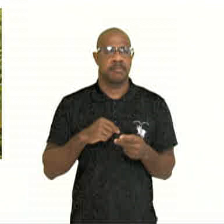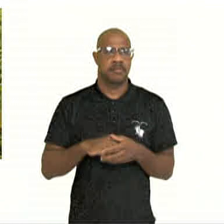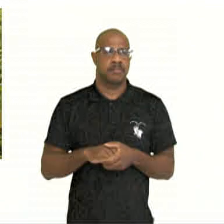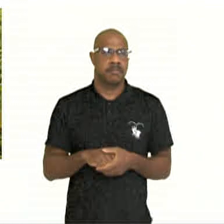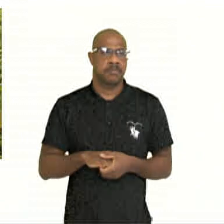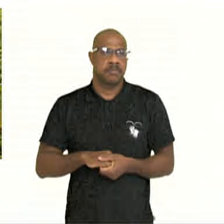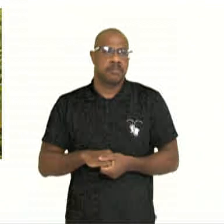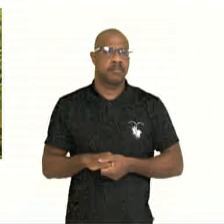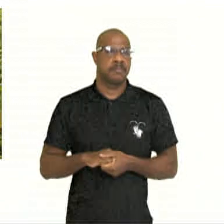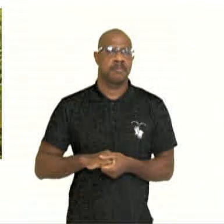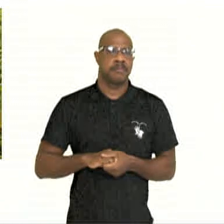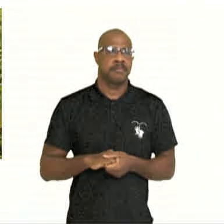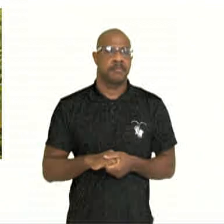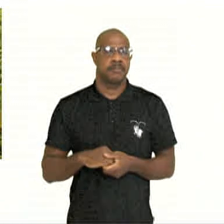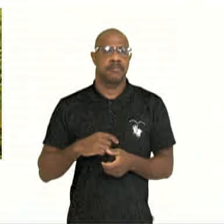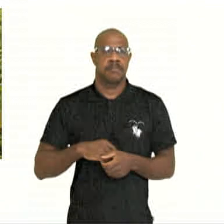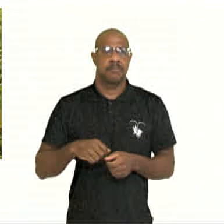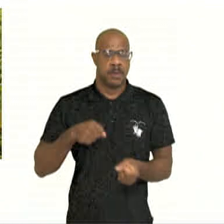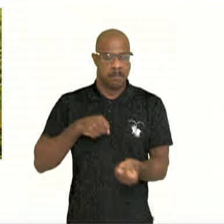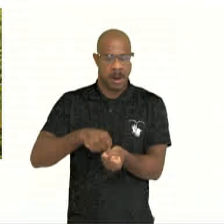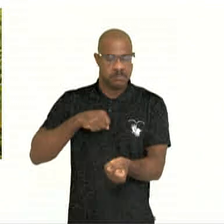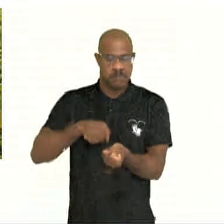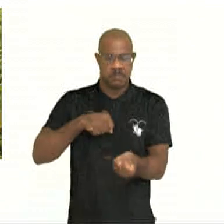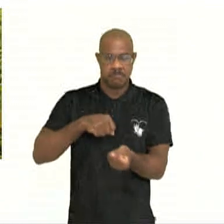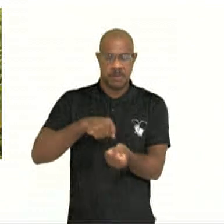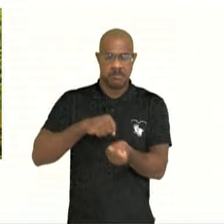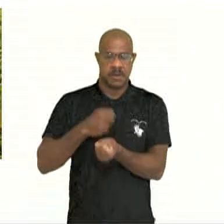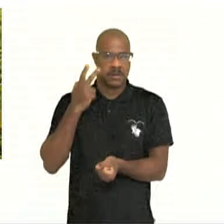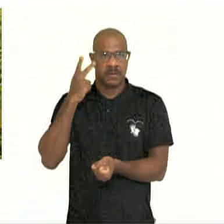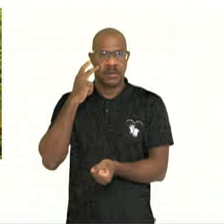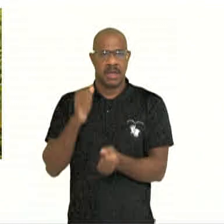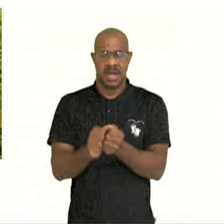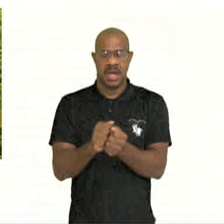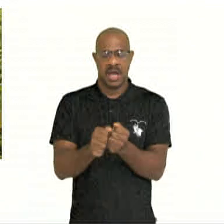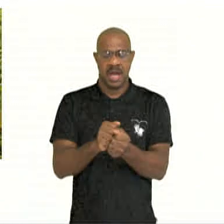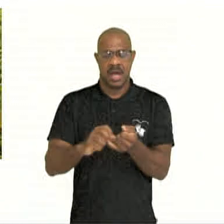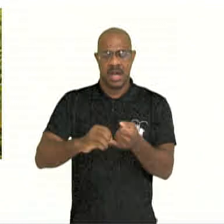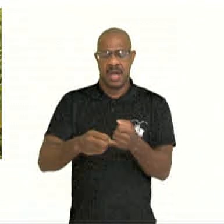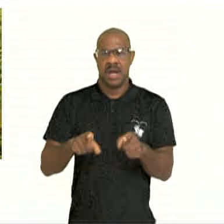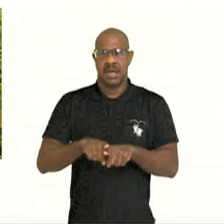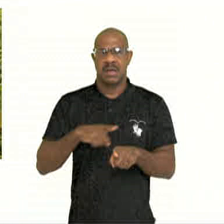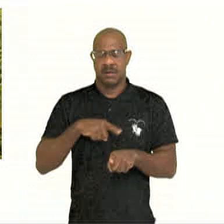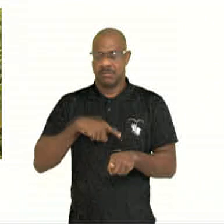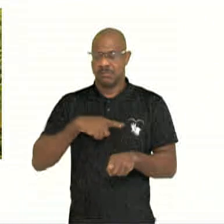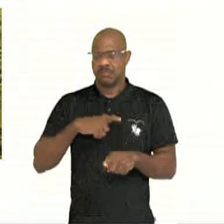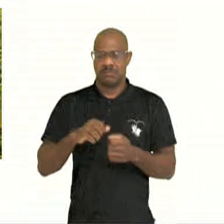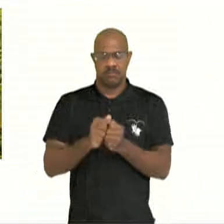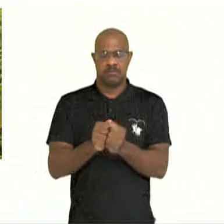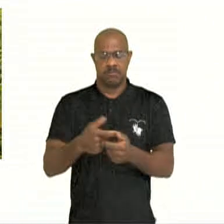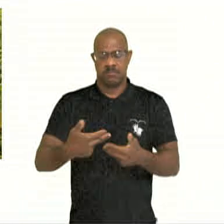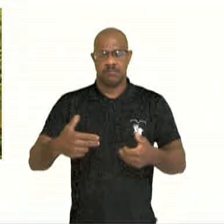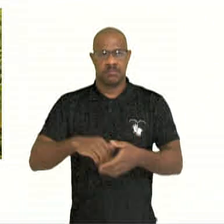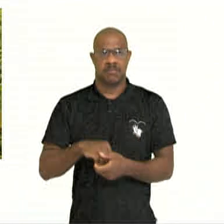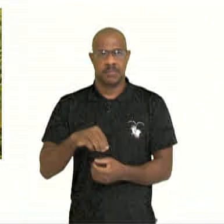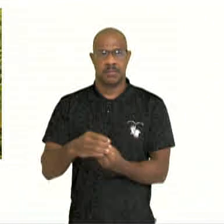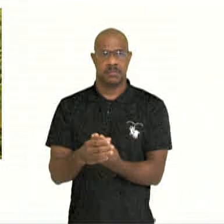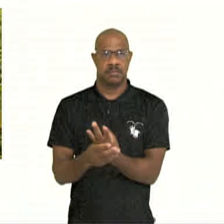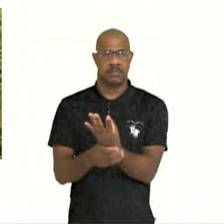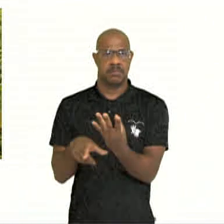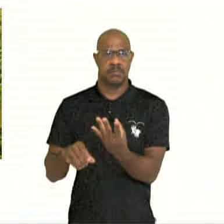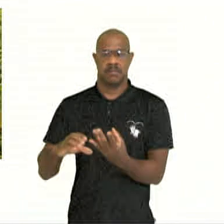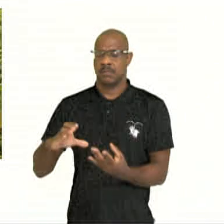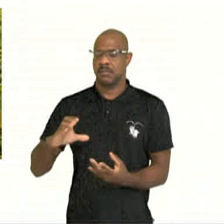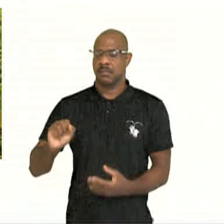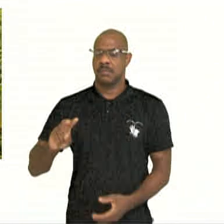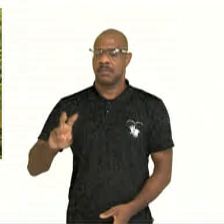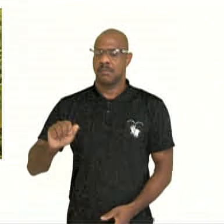natural em áreas de cultivo de arroz, principalmente no sul da China e no Vietnã. E essa planta aqui, que é a cavalinha